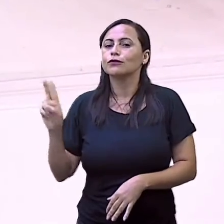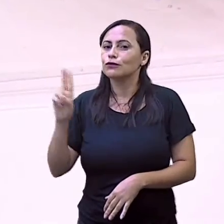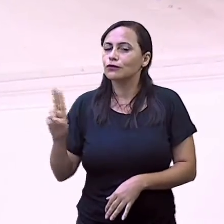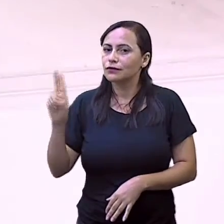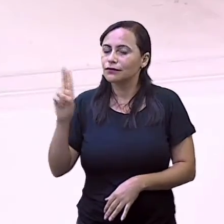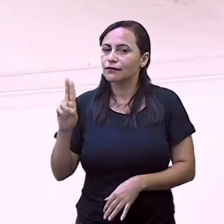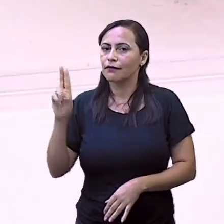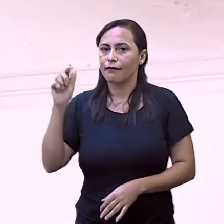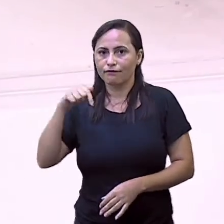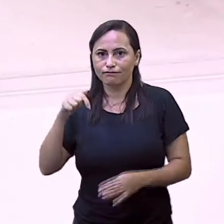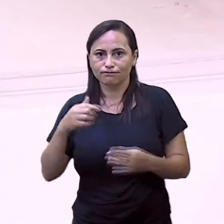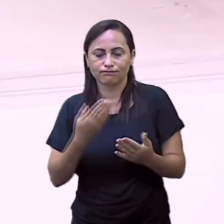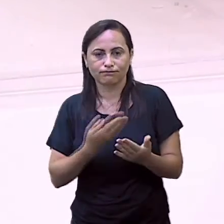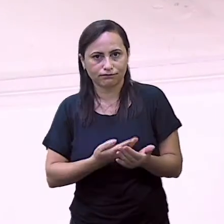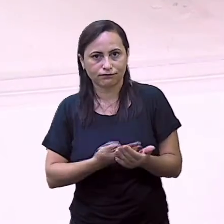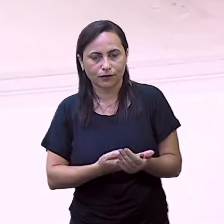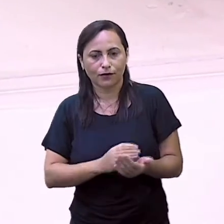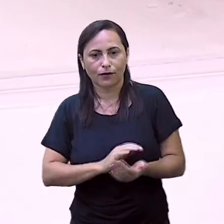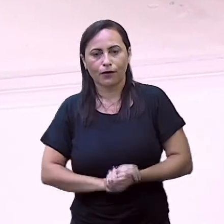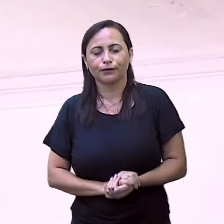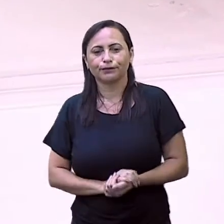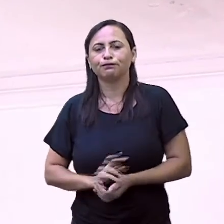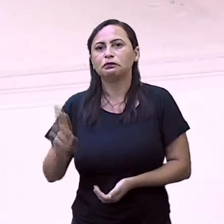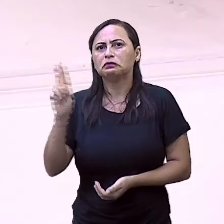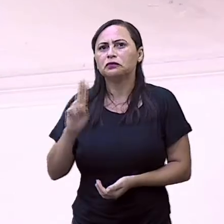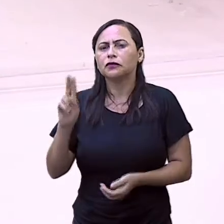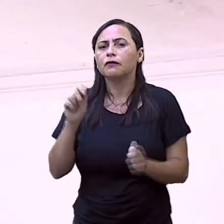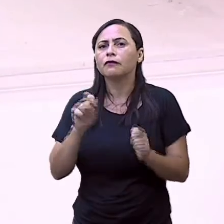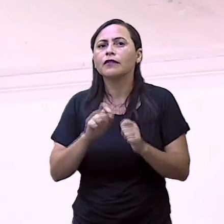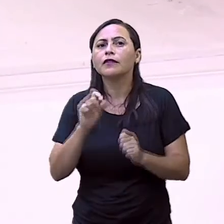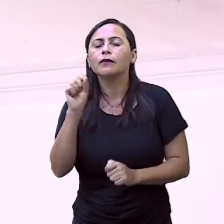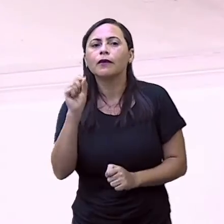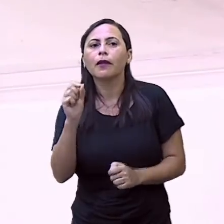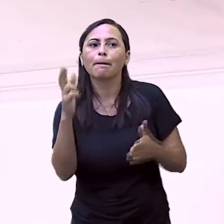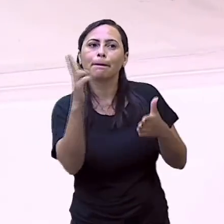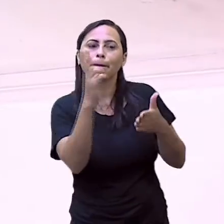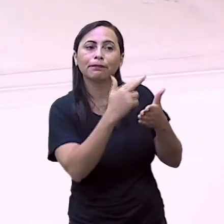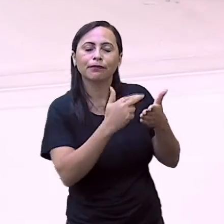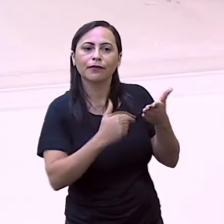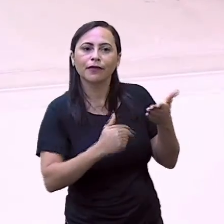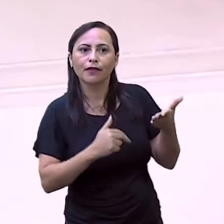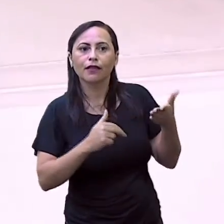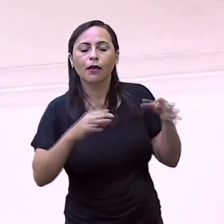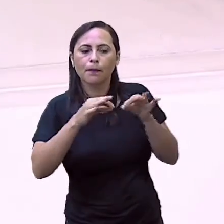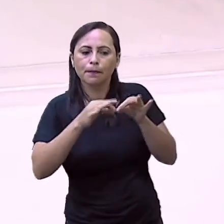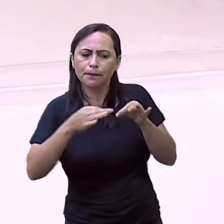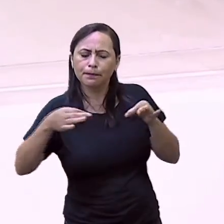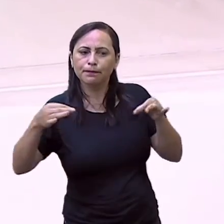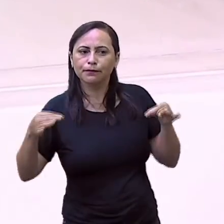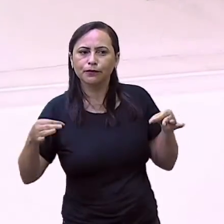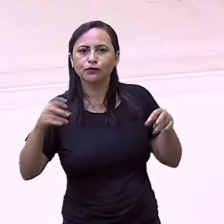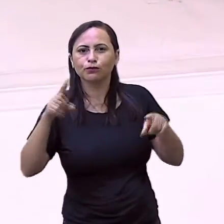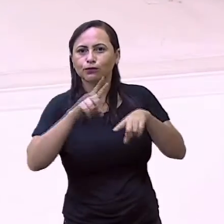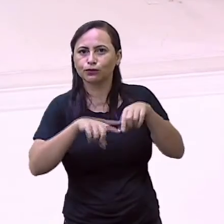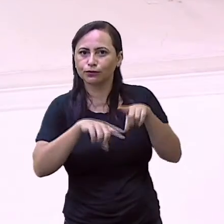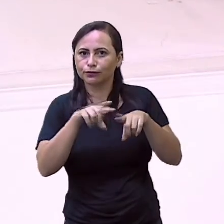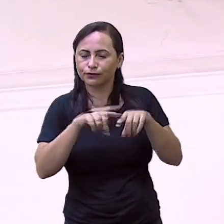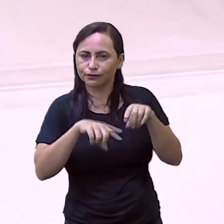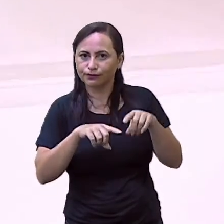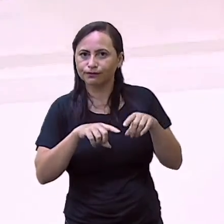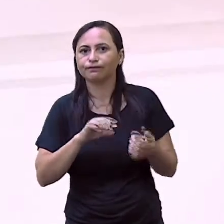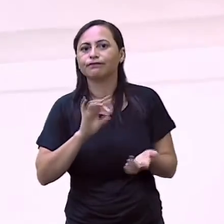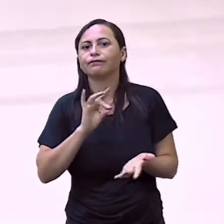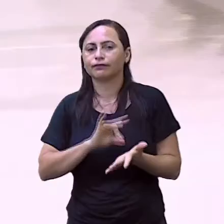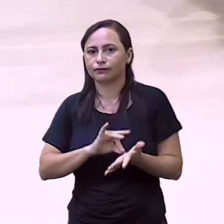de aula. Nós utilizamos para fazer desenhos, nós utilizamos para medir alguns objetos, não